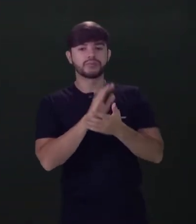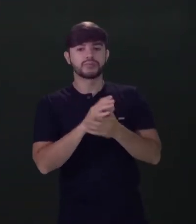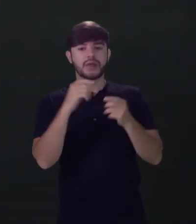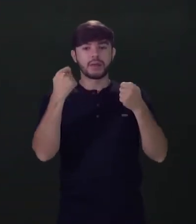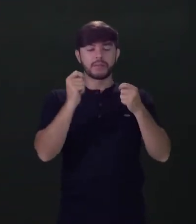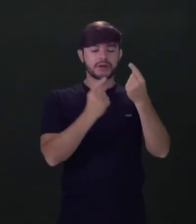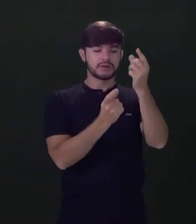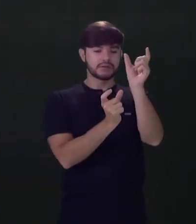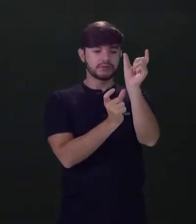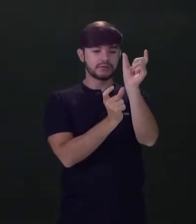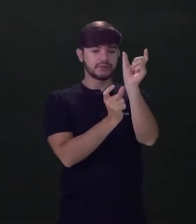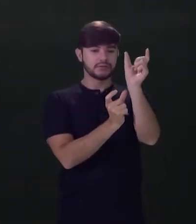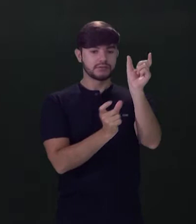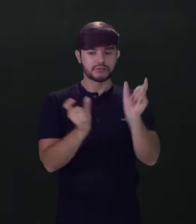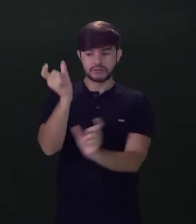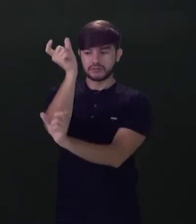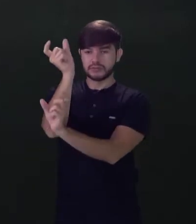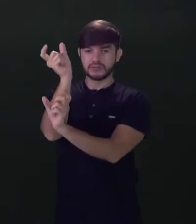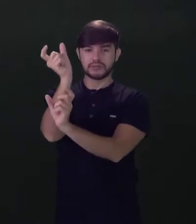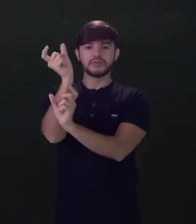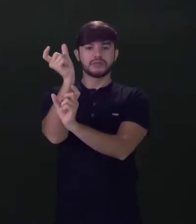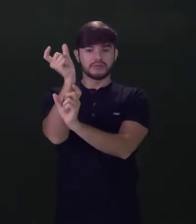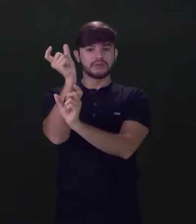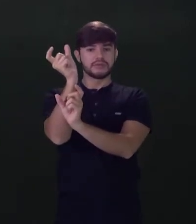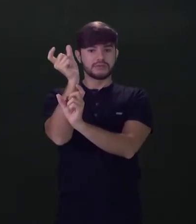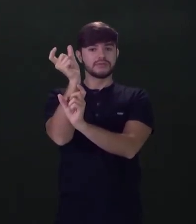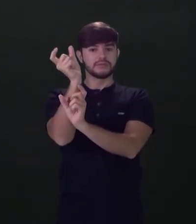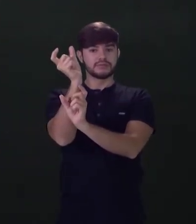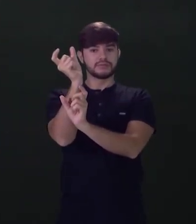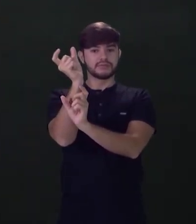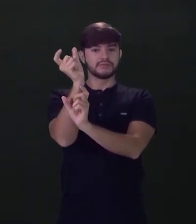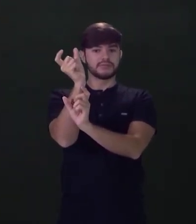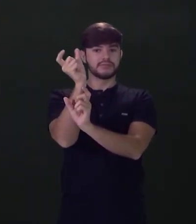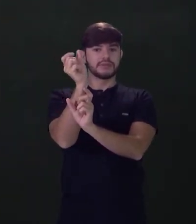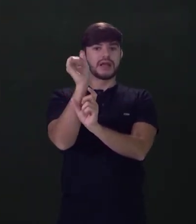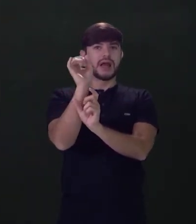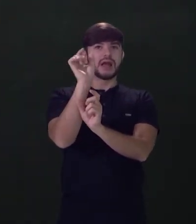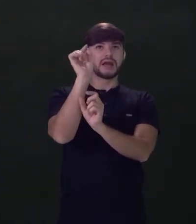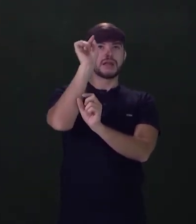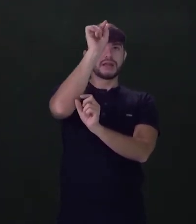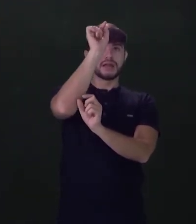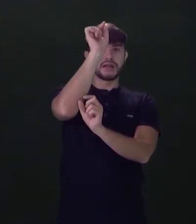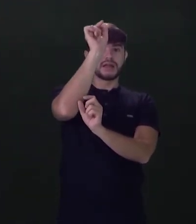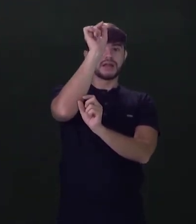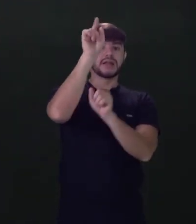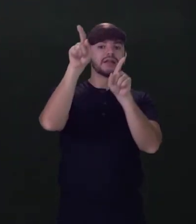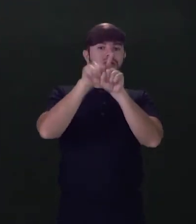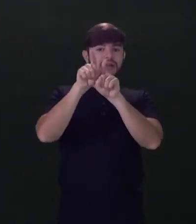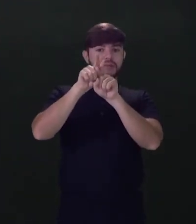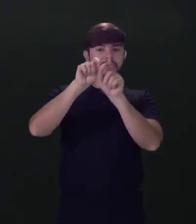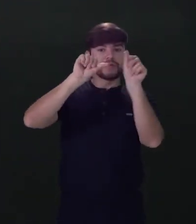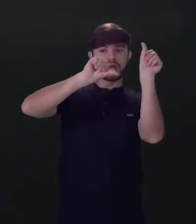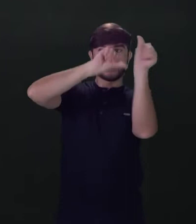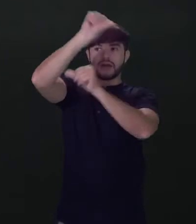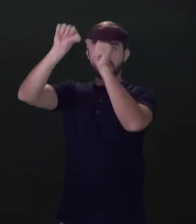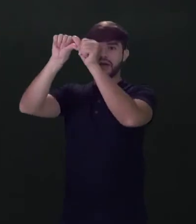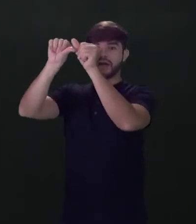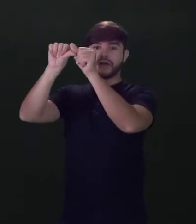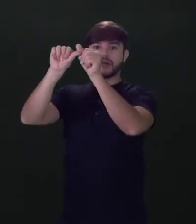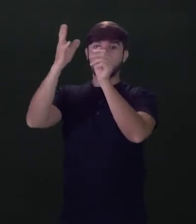que inverter a fração e automaticamente, ao invertê-la, o sinal do expoente passará a ser